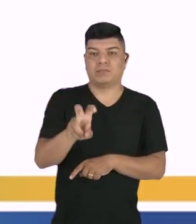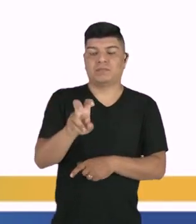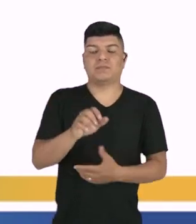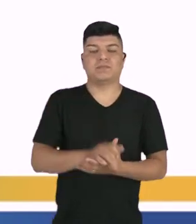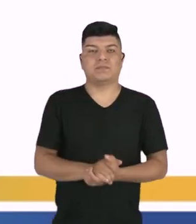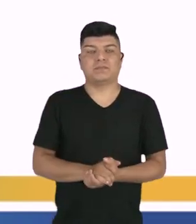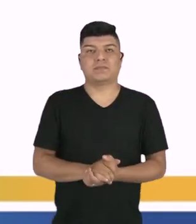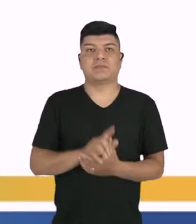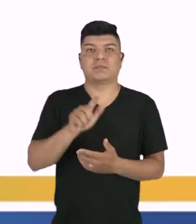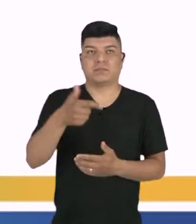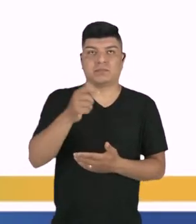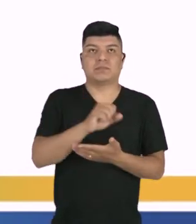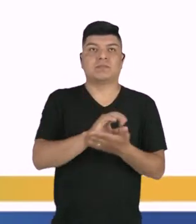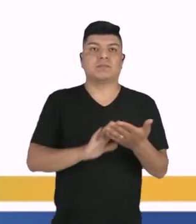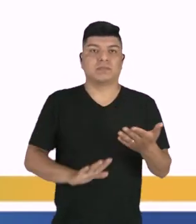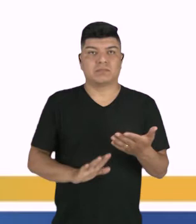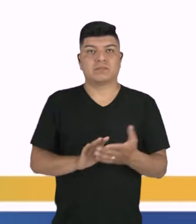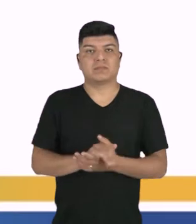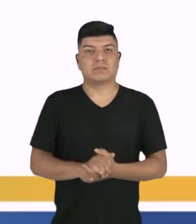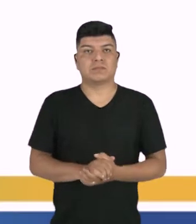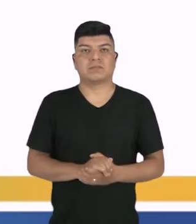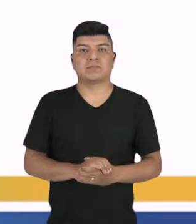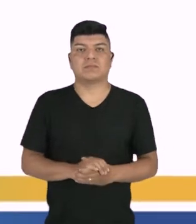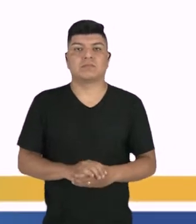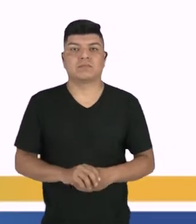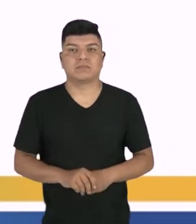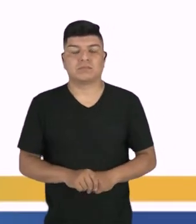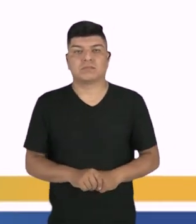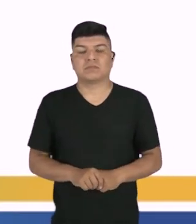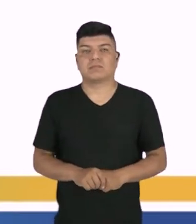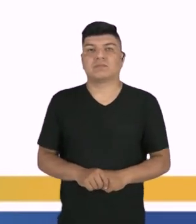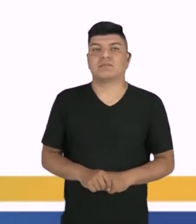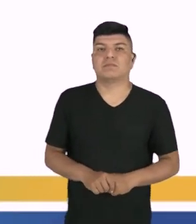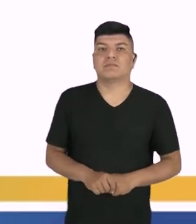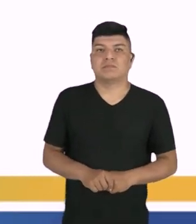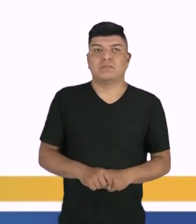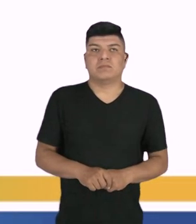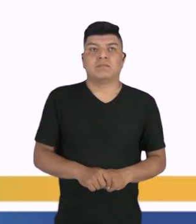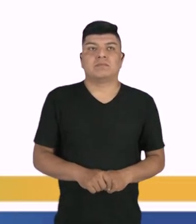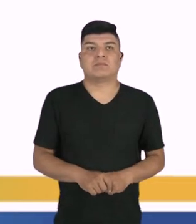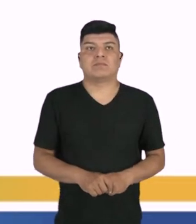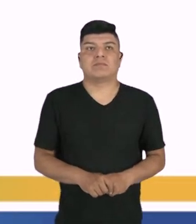para o próximo exercício, a próxima situação, problema.